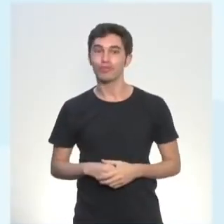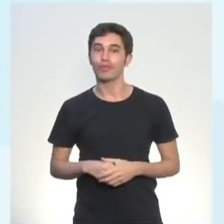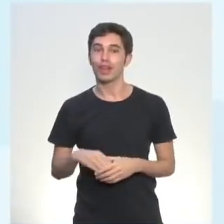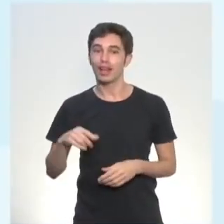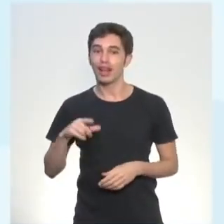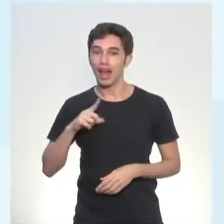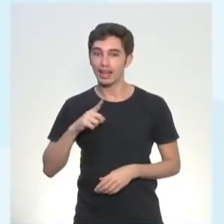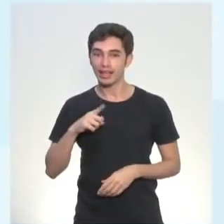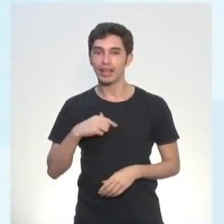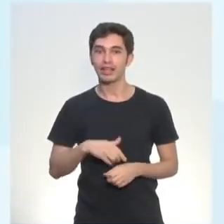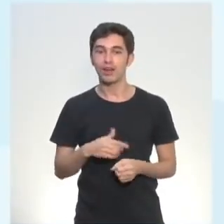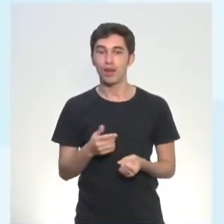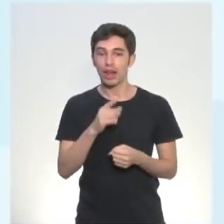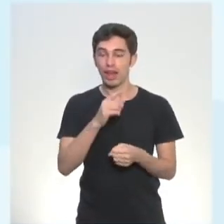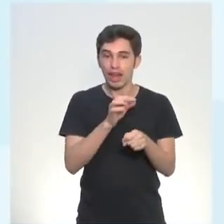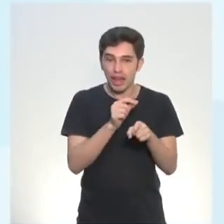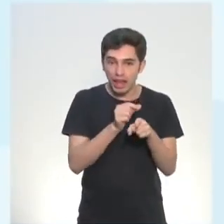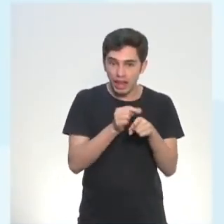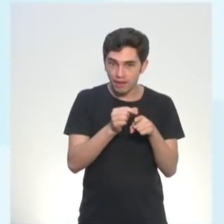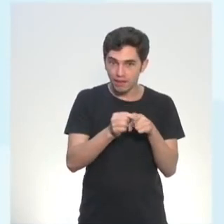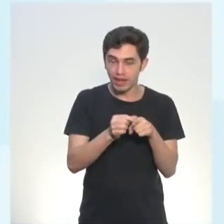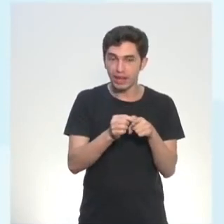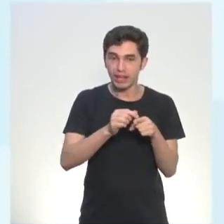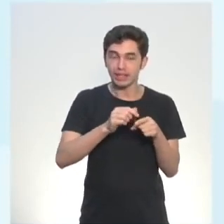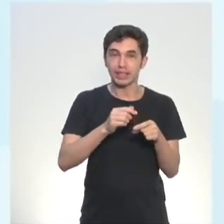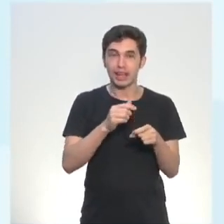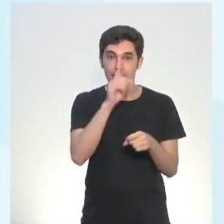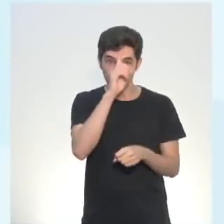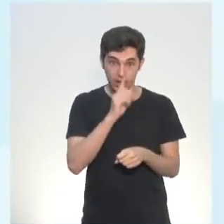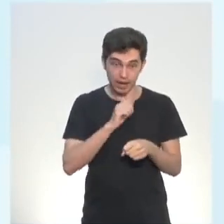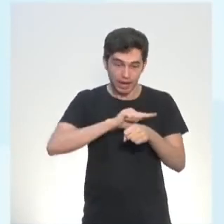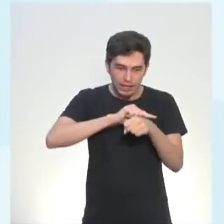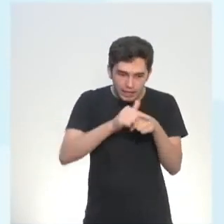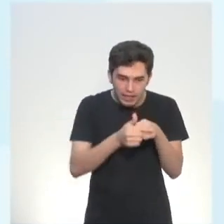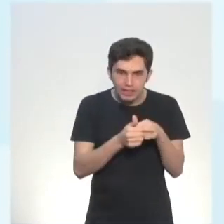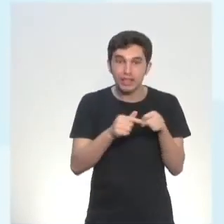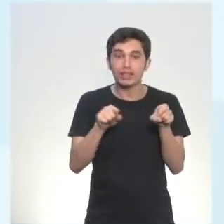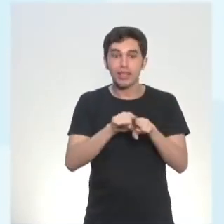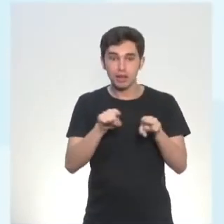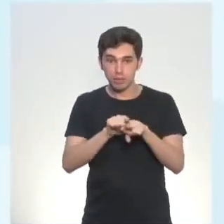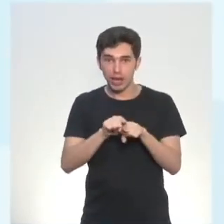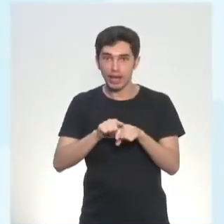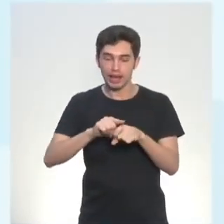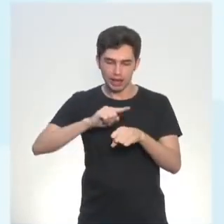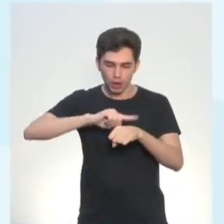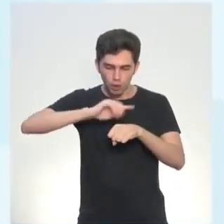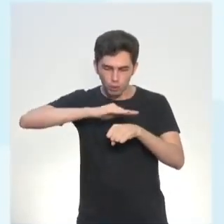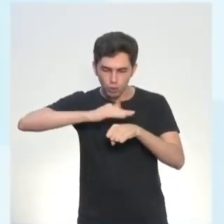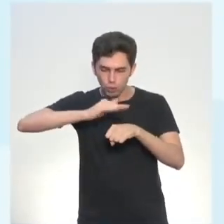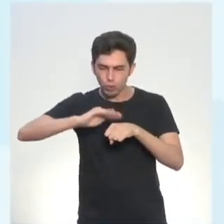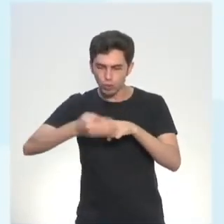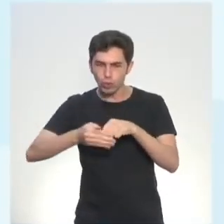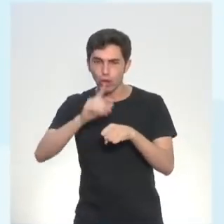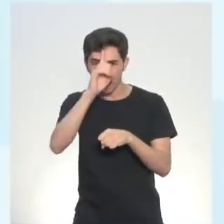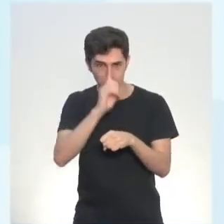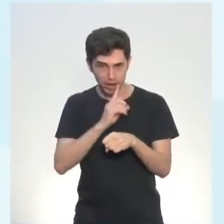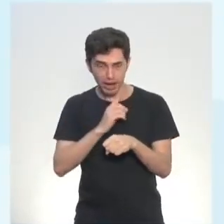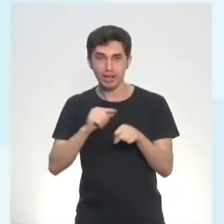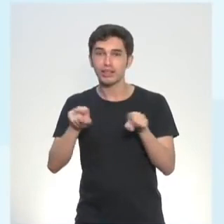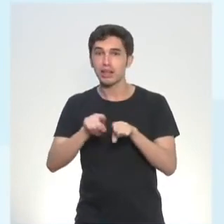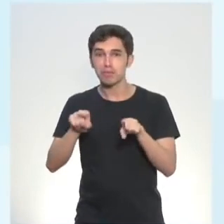desculpa aí, gente, ervilhas lisas e amarelas, ervilhas rugosas e amarelas, lisas